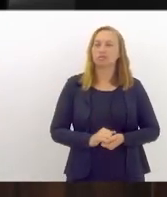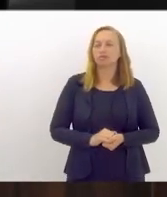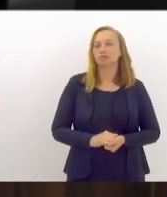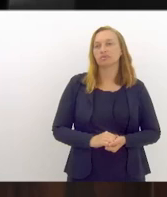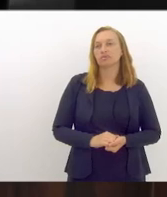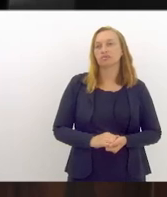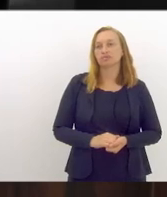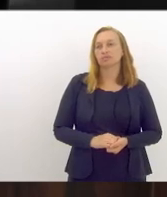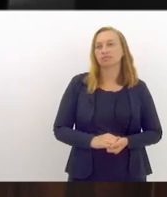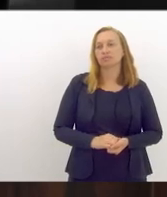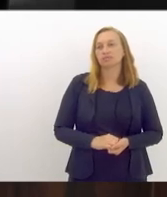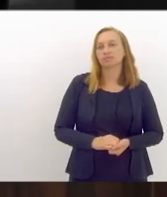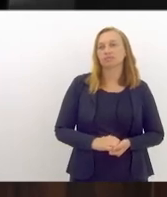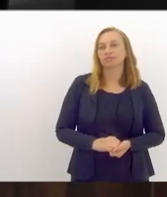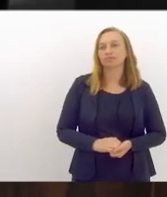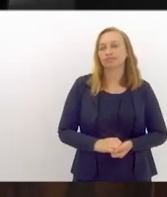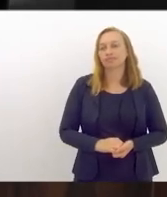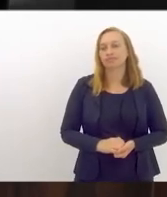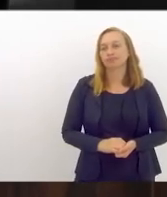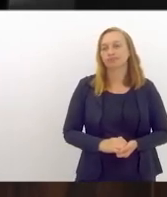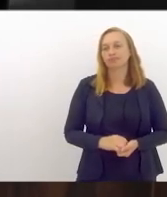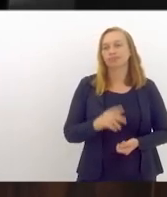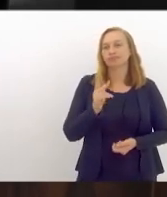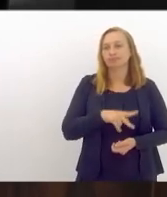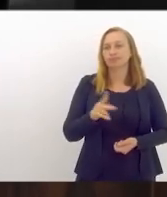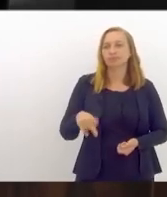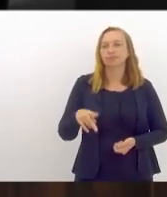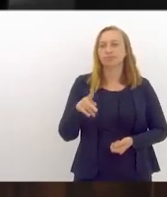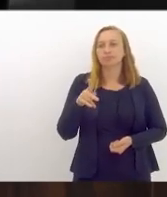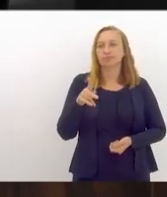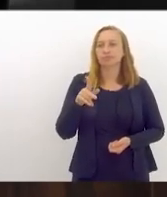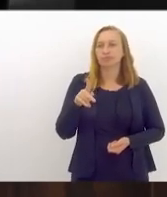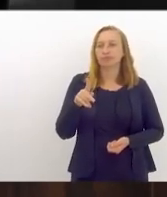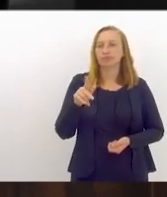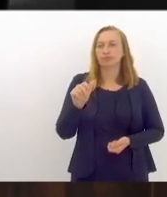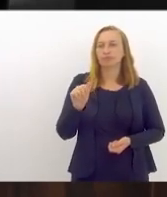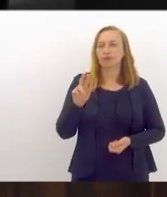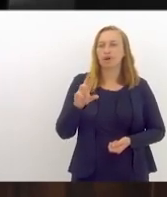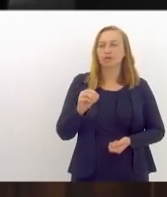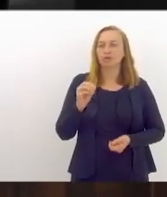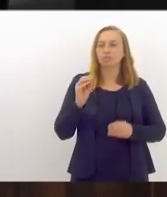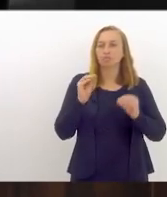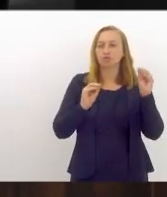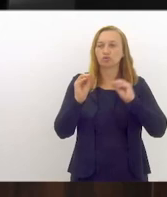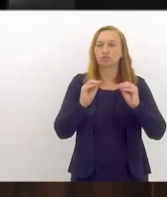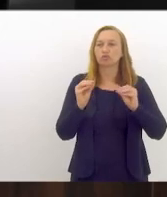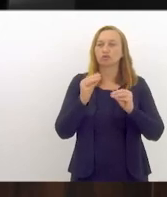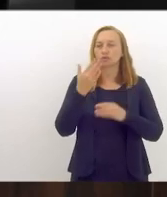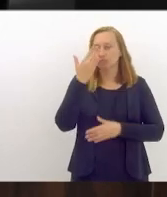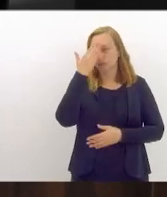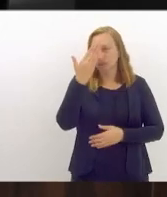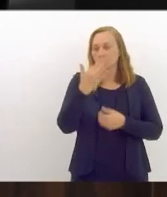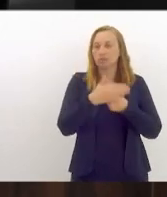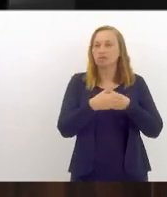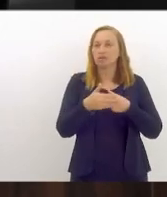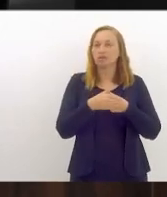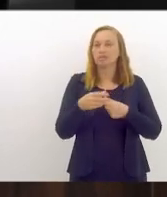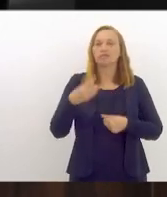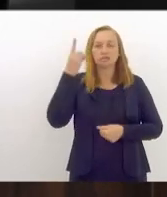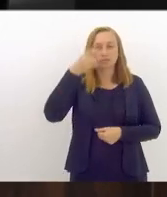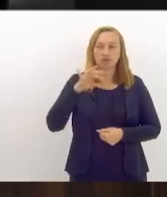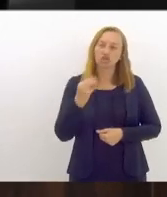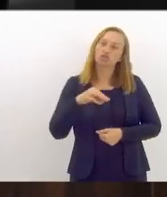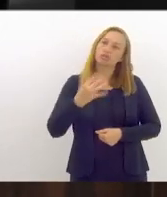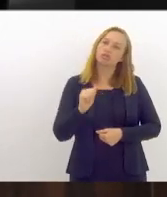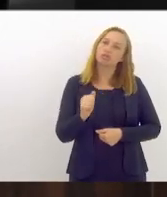diretor do sinfre RJ Professor Paulo Bahia um beijo meu irmão Muito obrigado pelo carinho Deputado Chico Machado